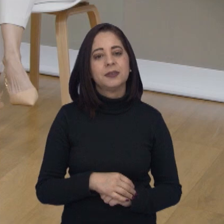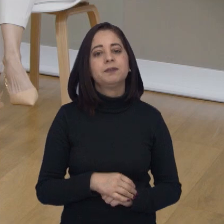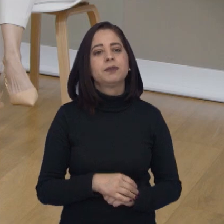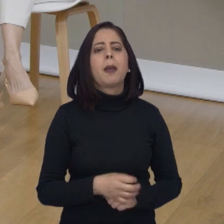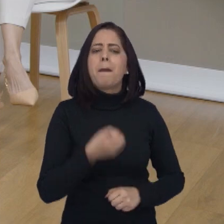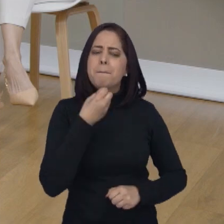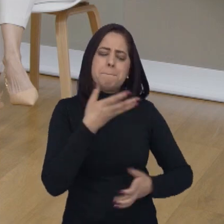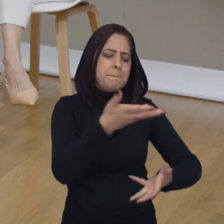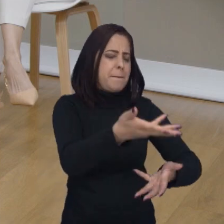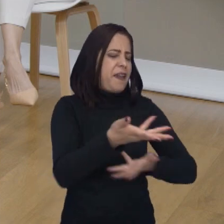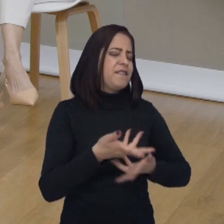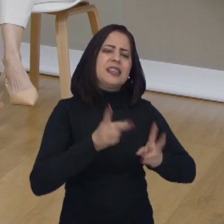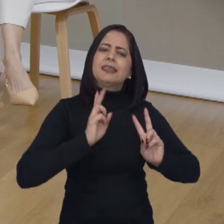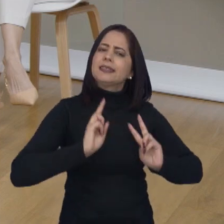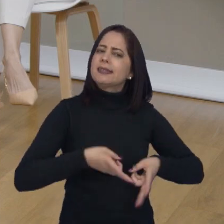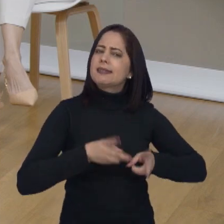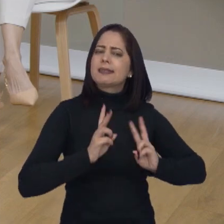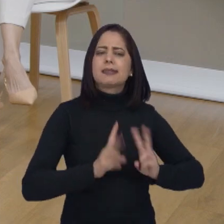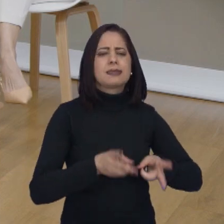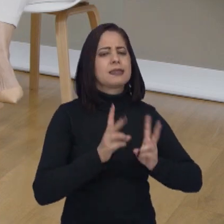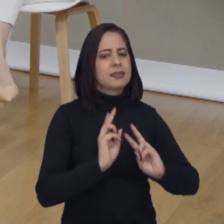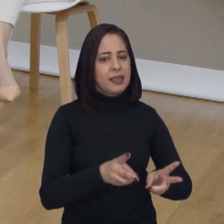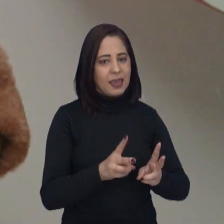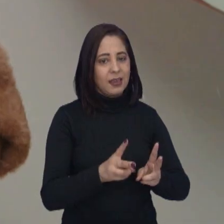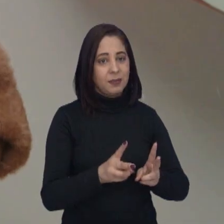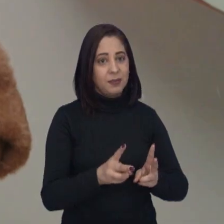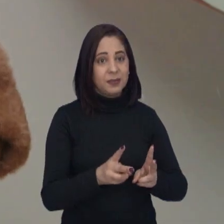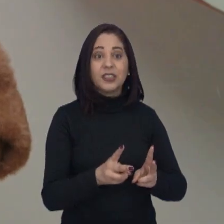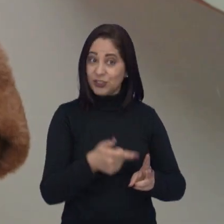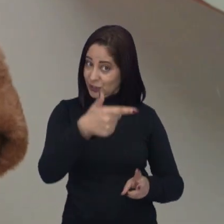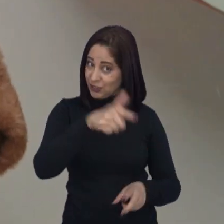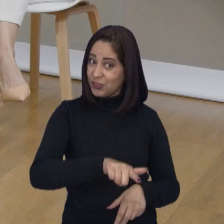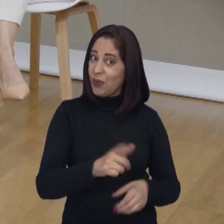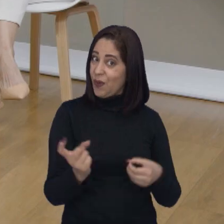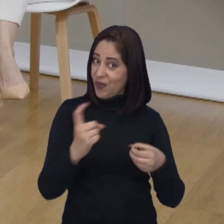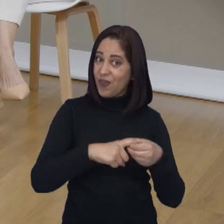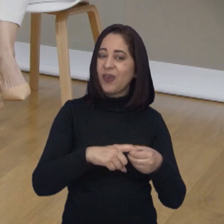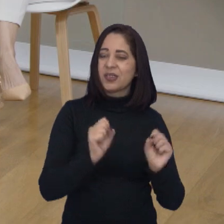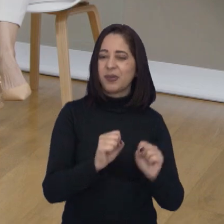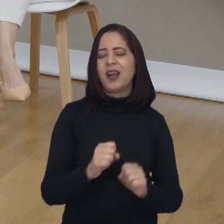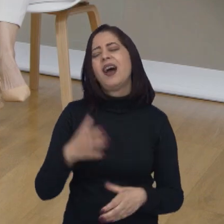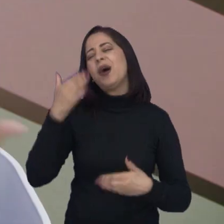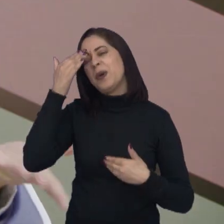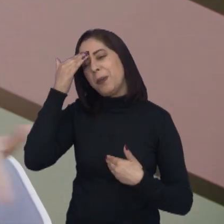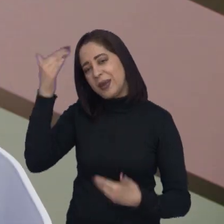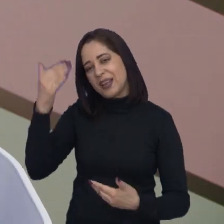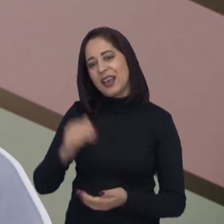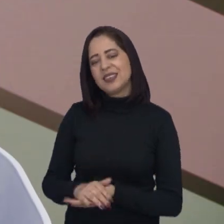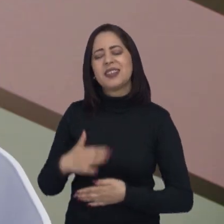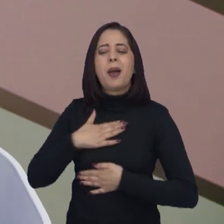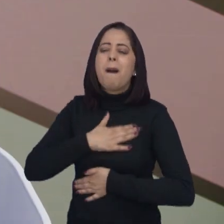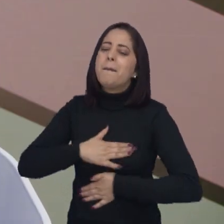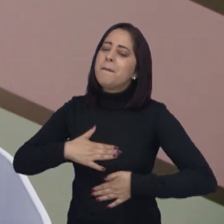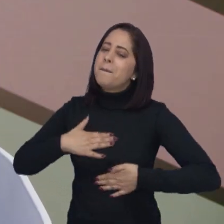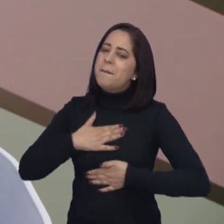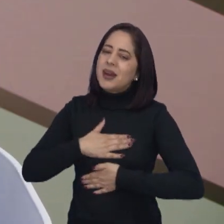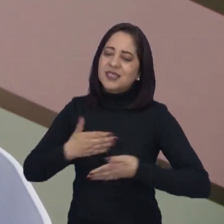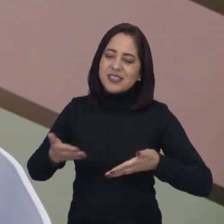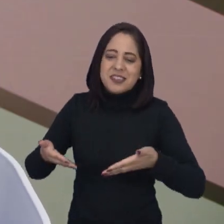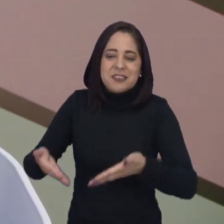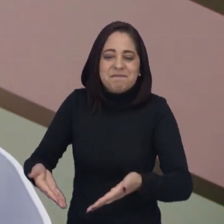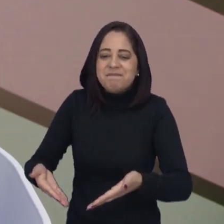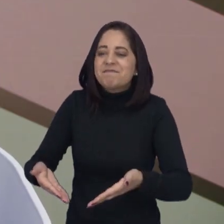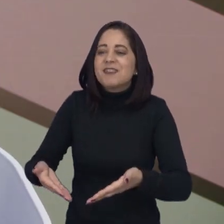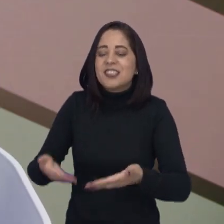começo, é muito bem-vinda no De Bem com Você. Vamos convidar outras vezes. Muito obrigada, Gi. É um prazer enorme eu estar